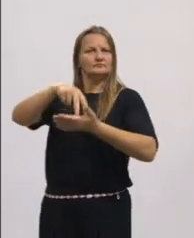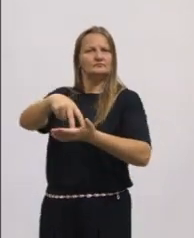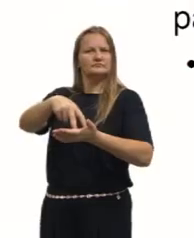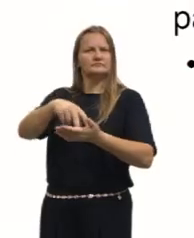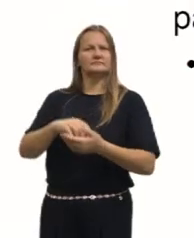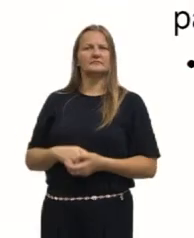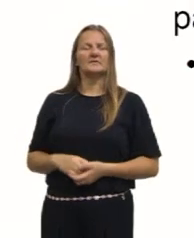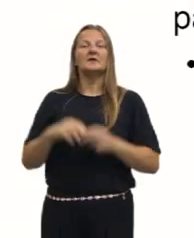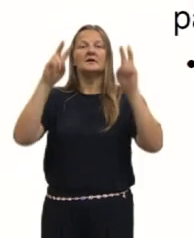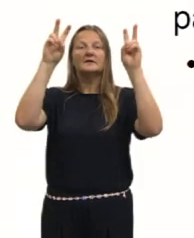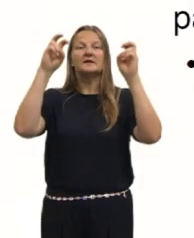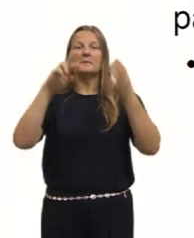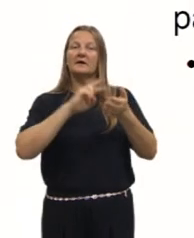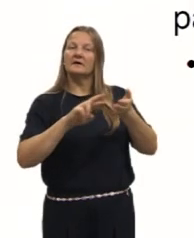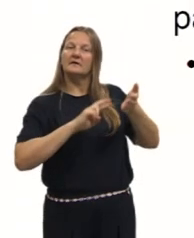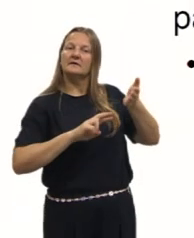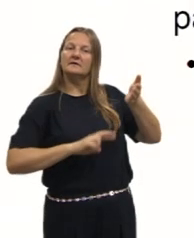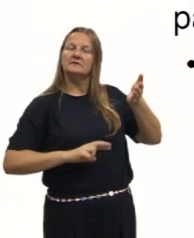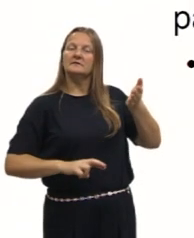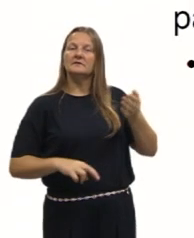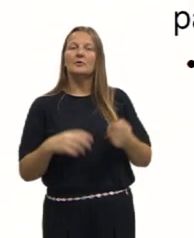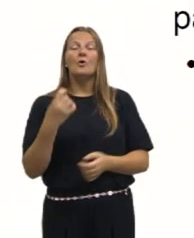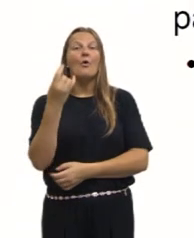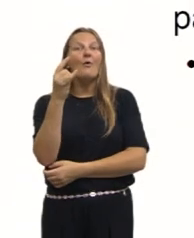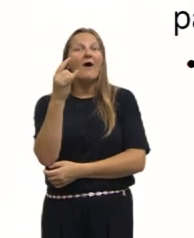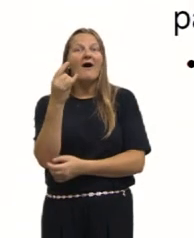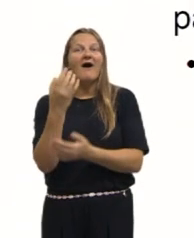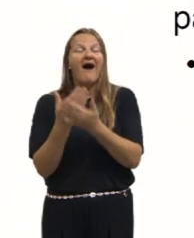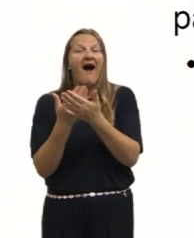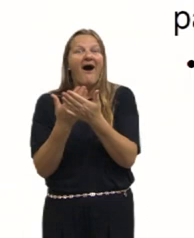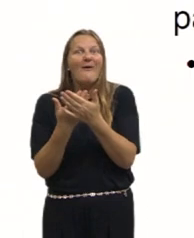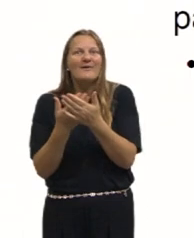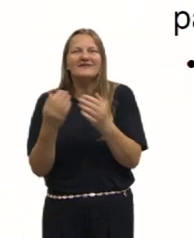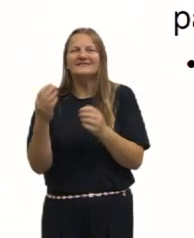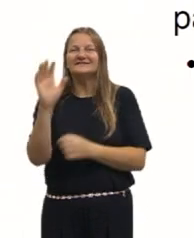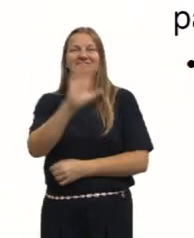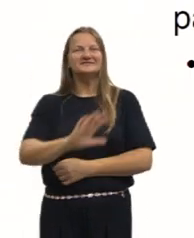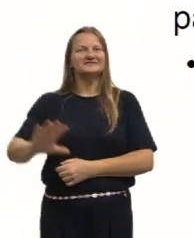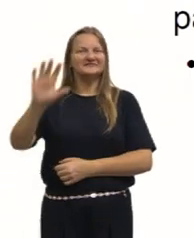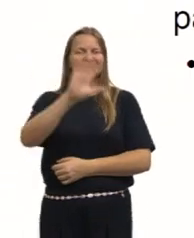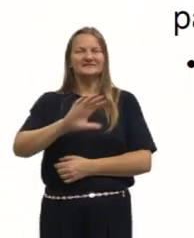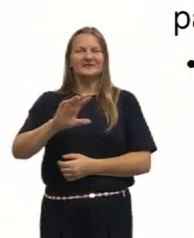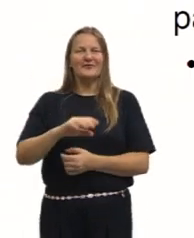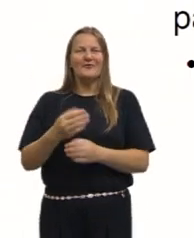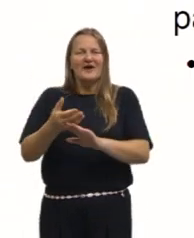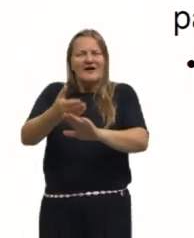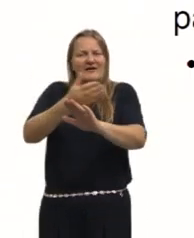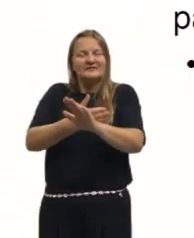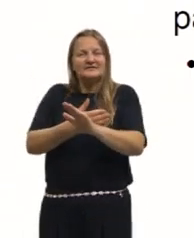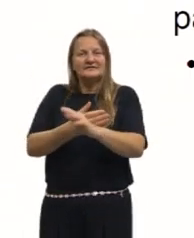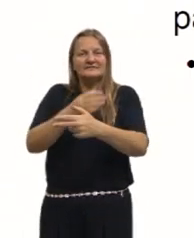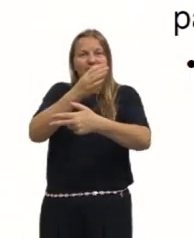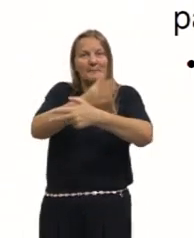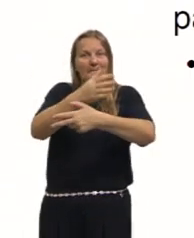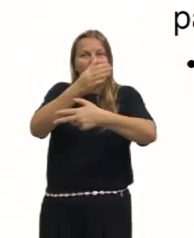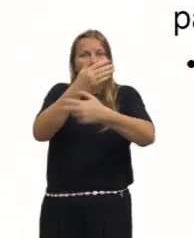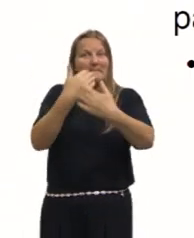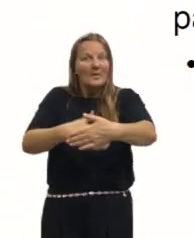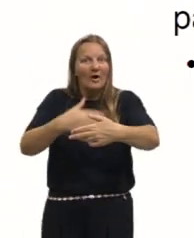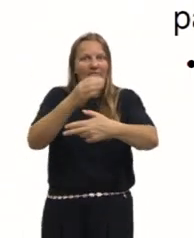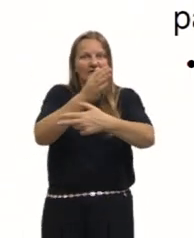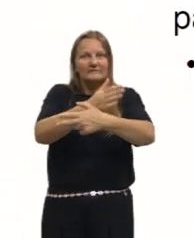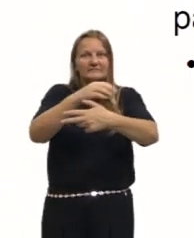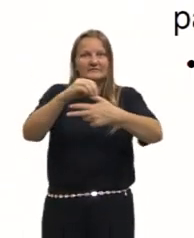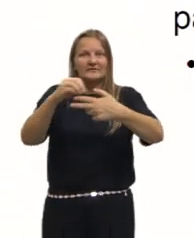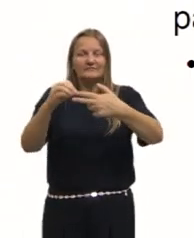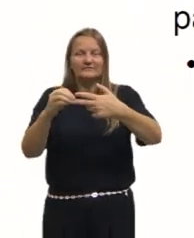do tema da redação no nosso aulão de humanas né logo antes do final de semana do Enem né a nossa aula